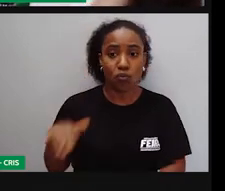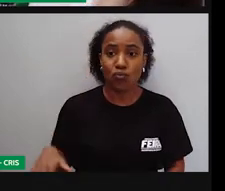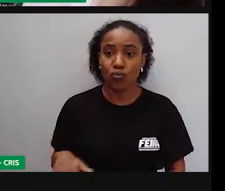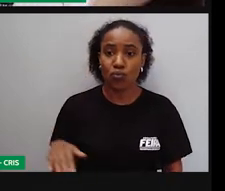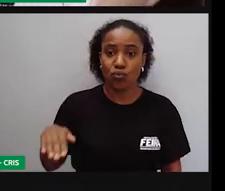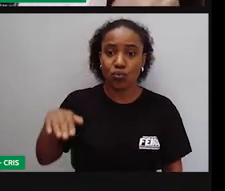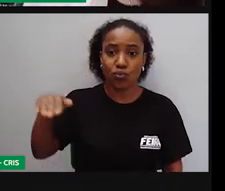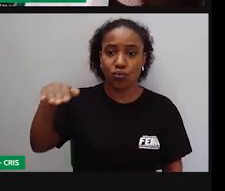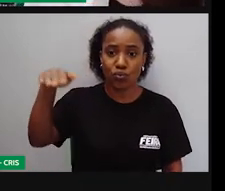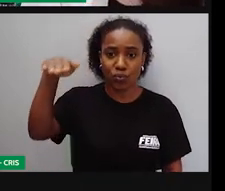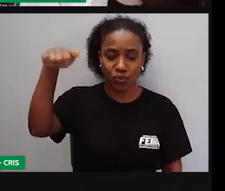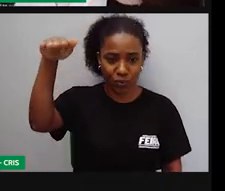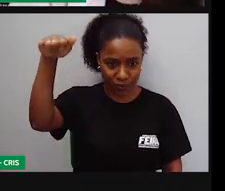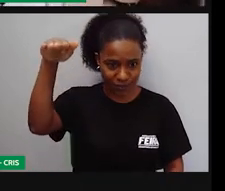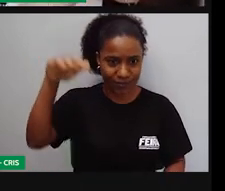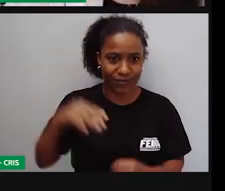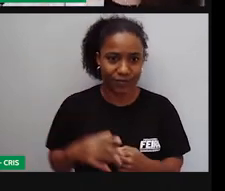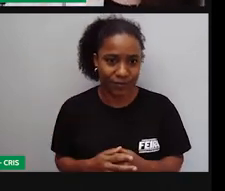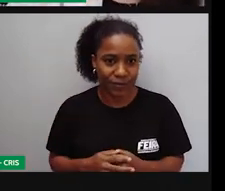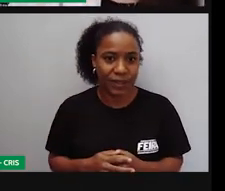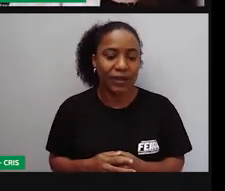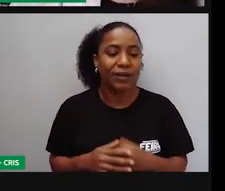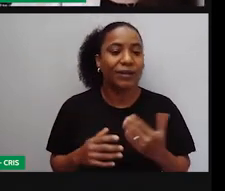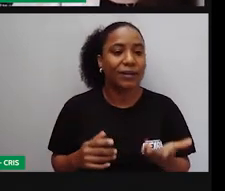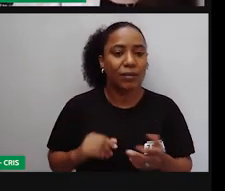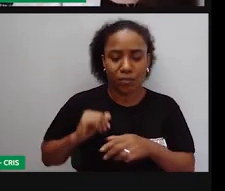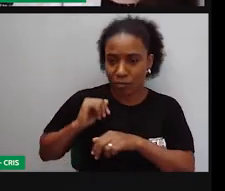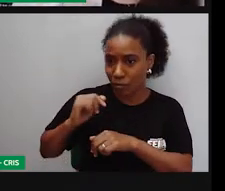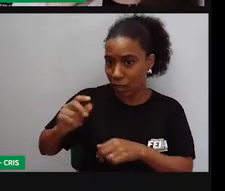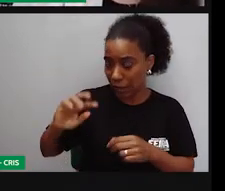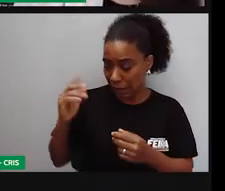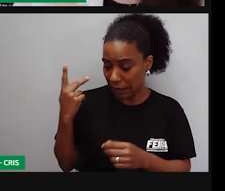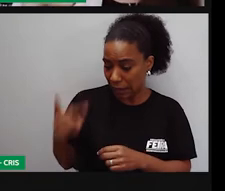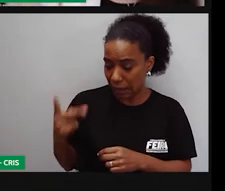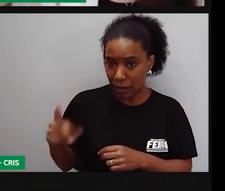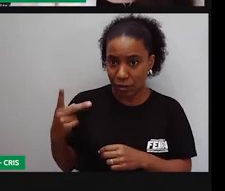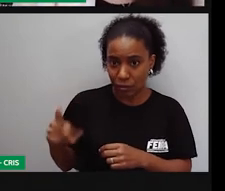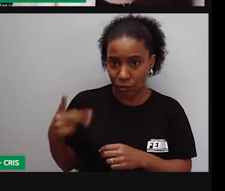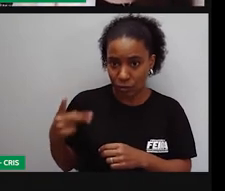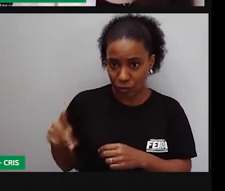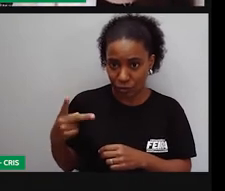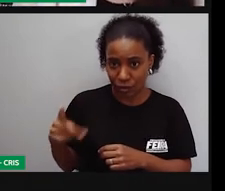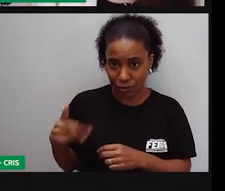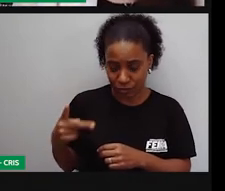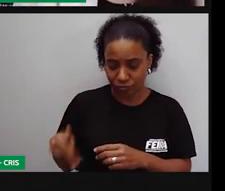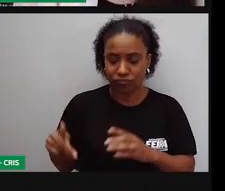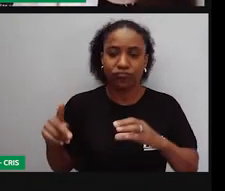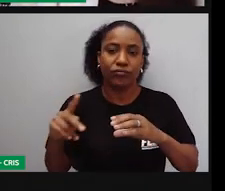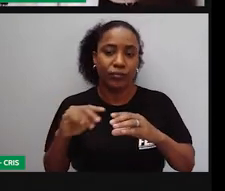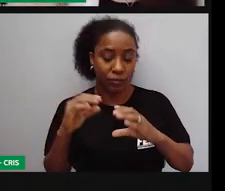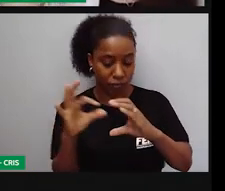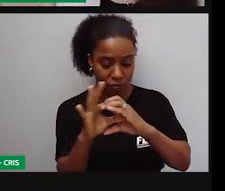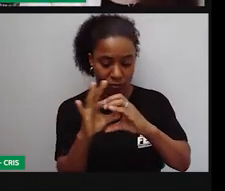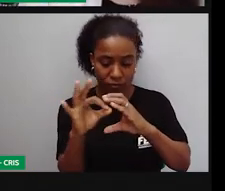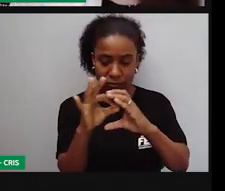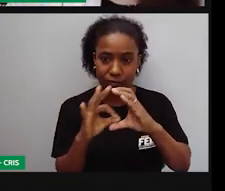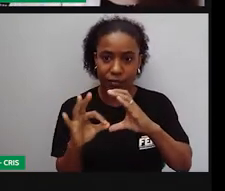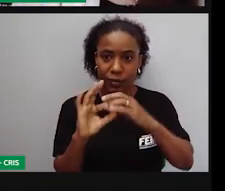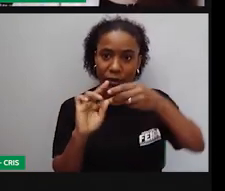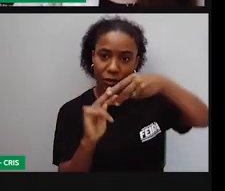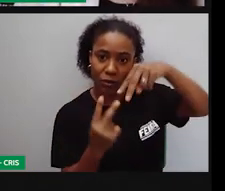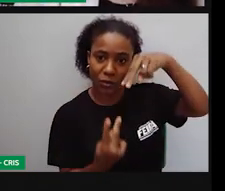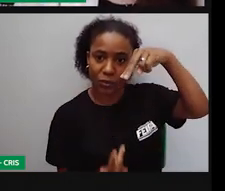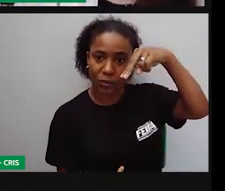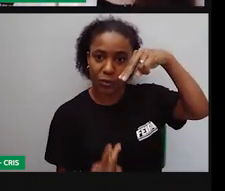é o surgimento de mutações, modificações que ocorrem na molécula do DNA e levam ao surgimento de